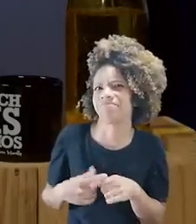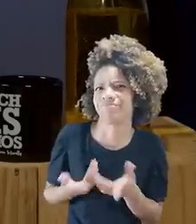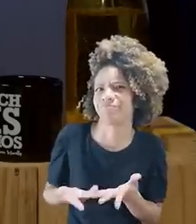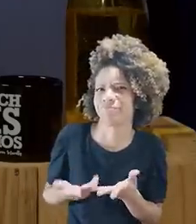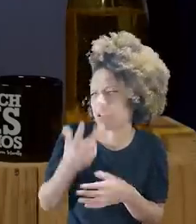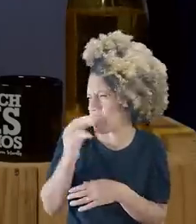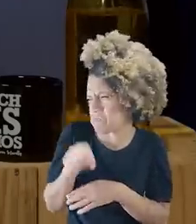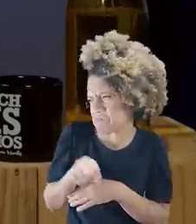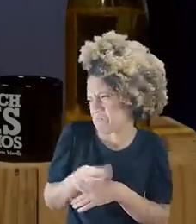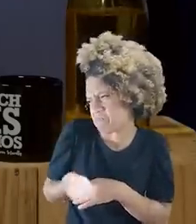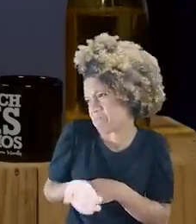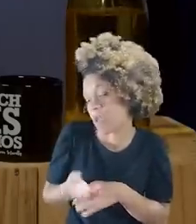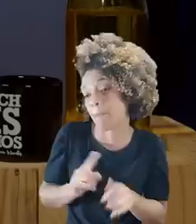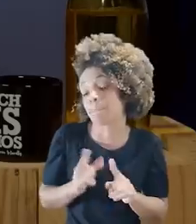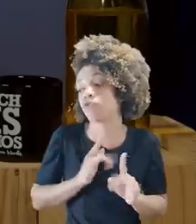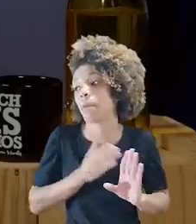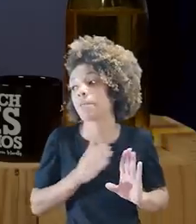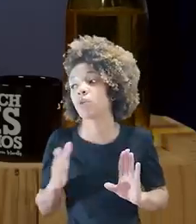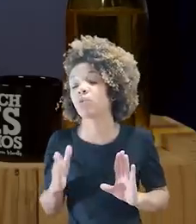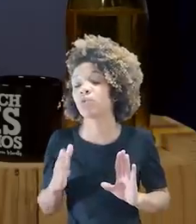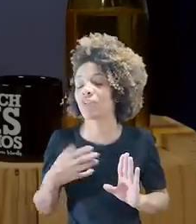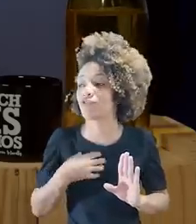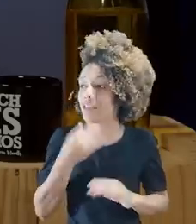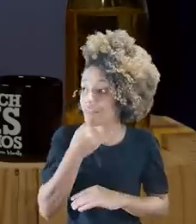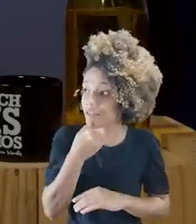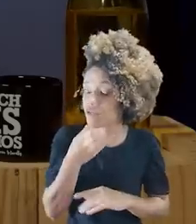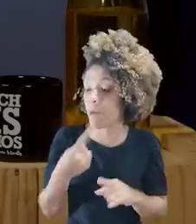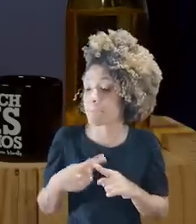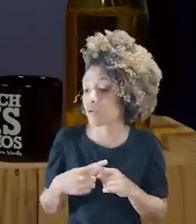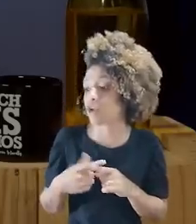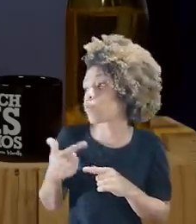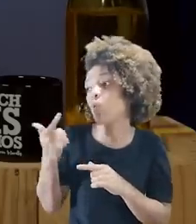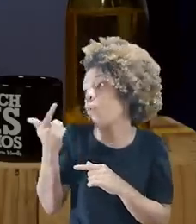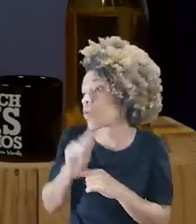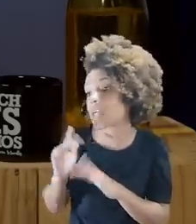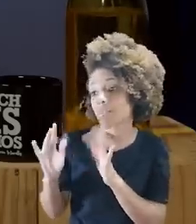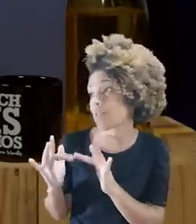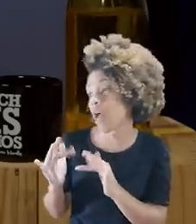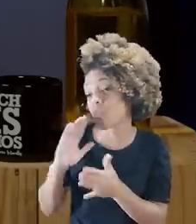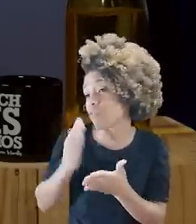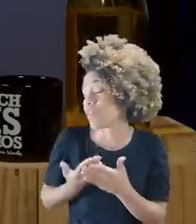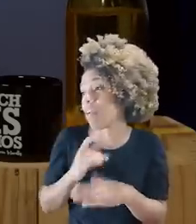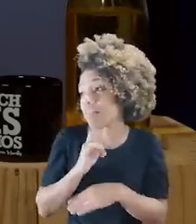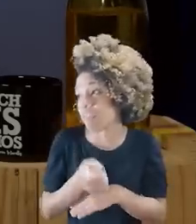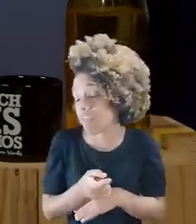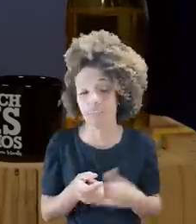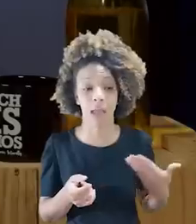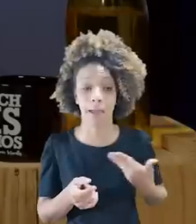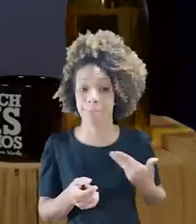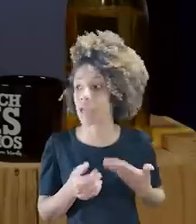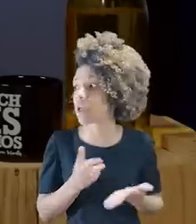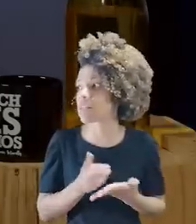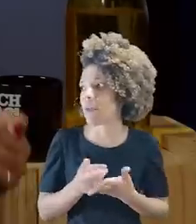eu acho que sim mas tinha uns momentos que eu ficava muito triste porque eu não conseguia namorar não confiava em ninguém aí minhas amigas sempre as minhas